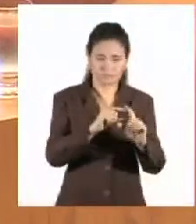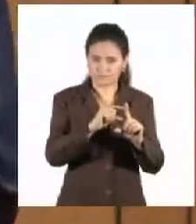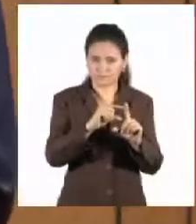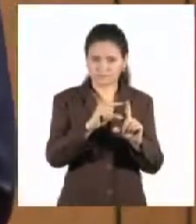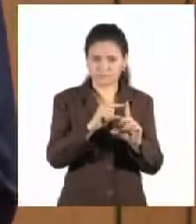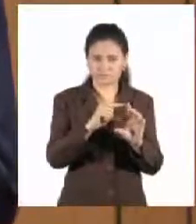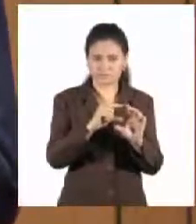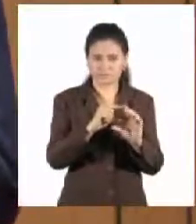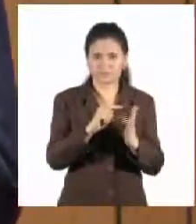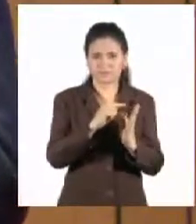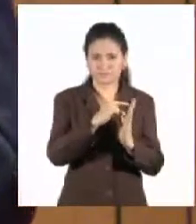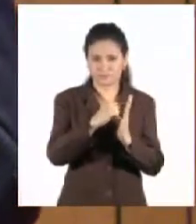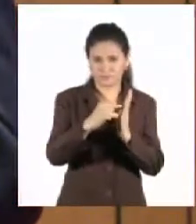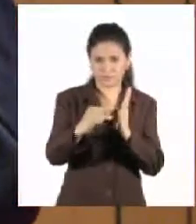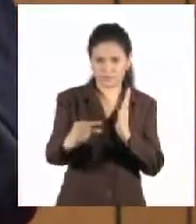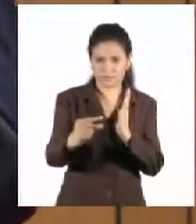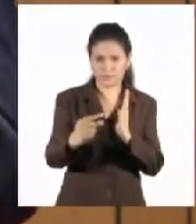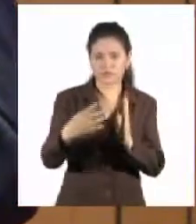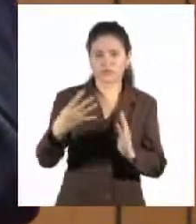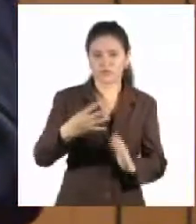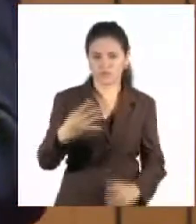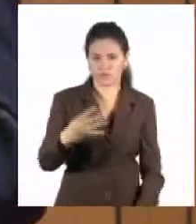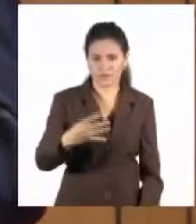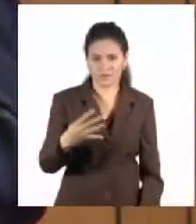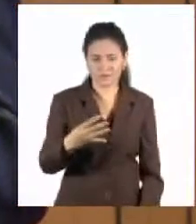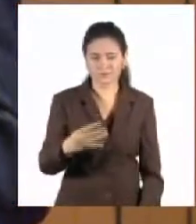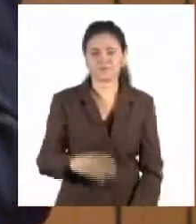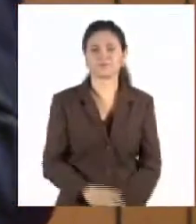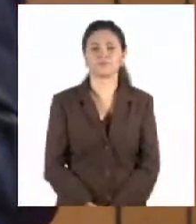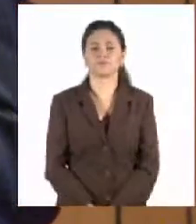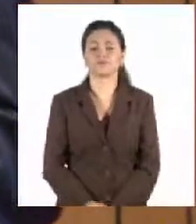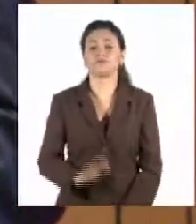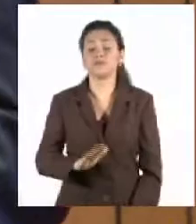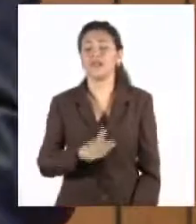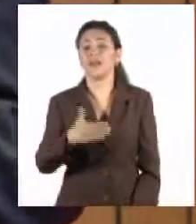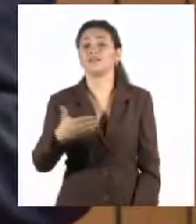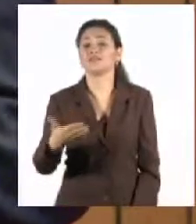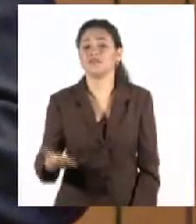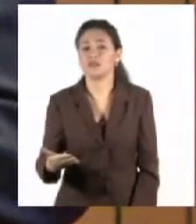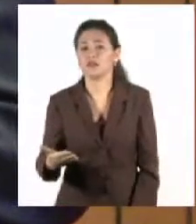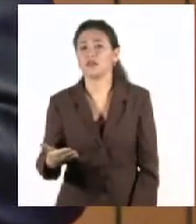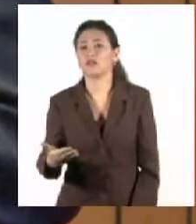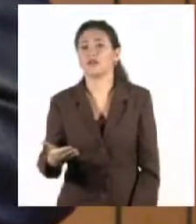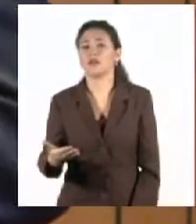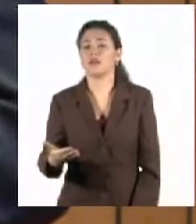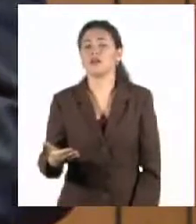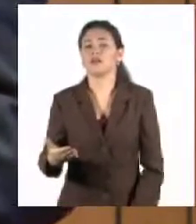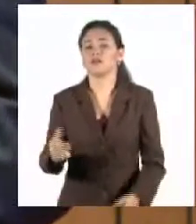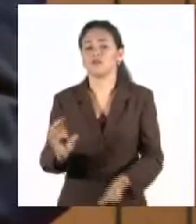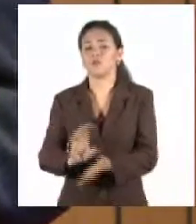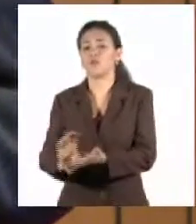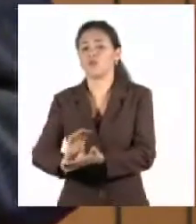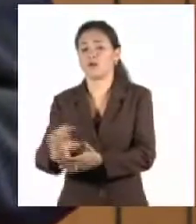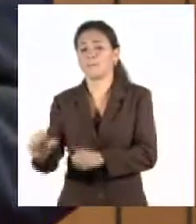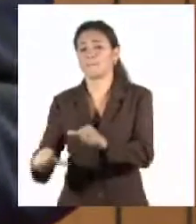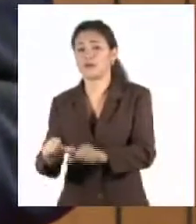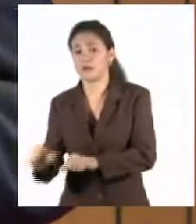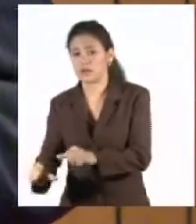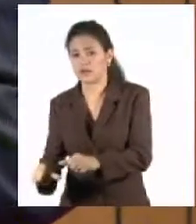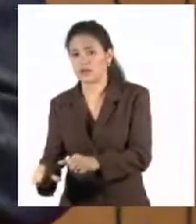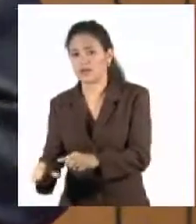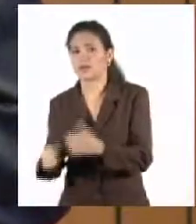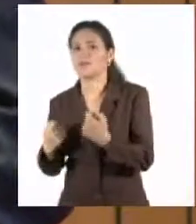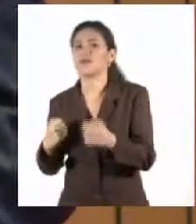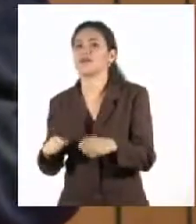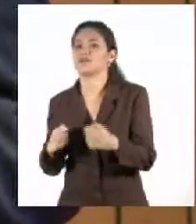seja mudada a Constituição, é preciso que nós possamos analisar essa condição, não formalizar